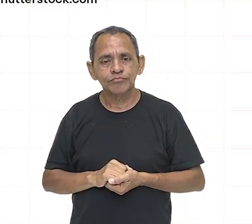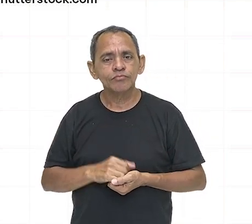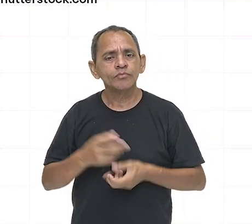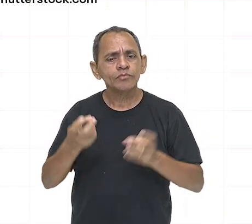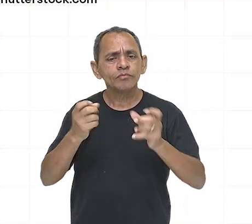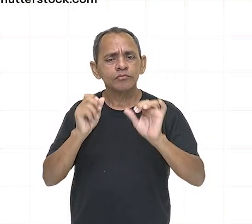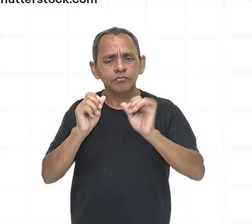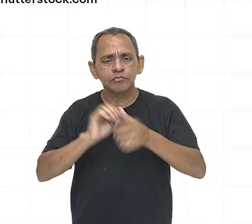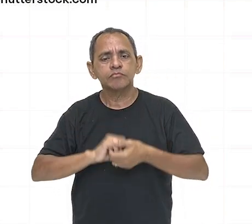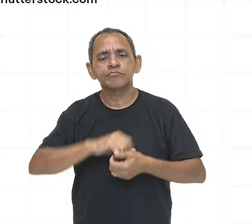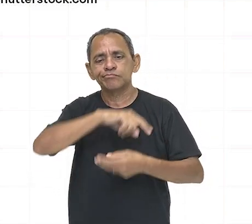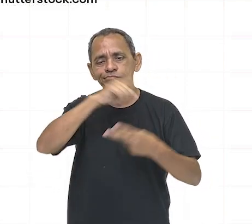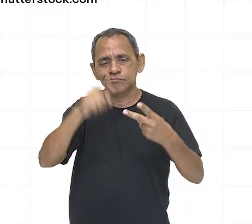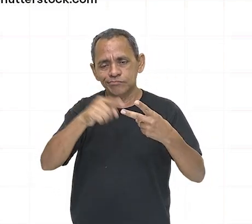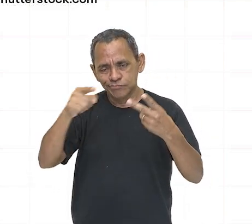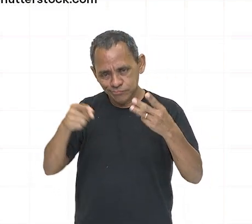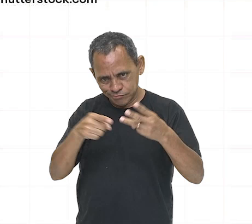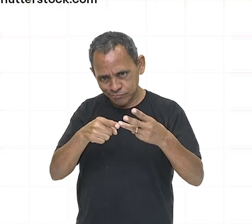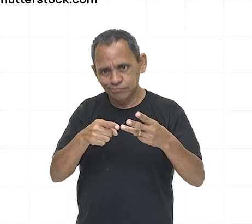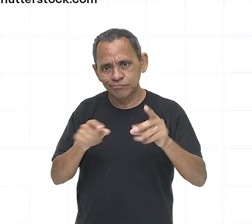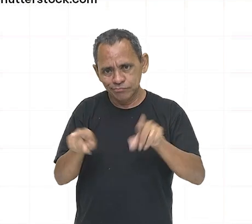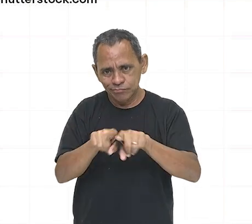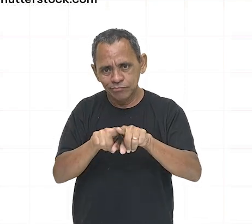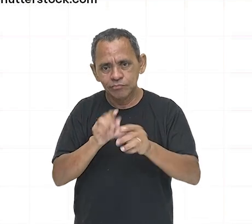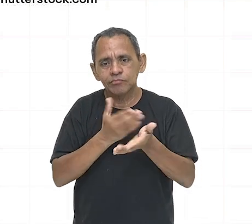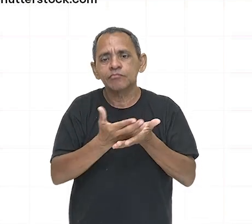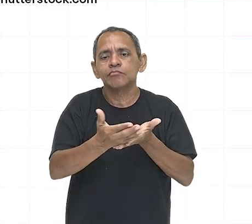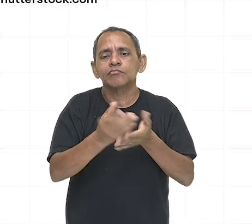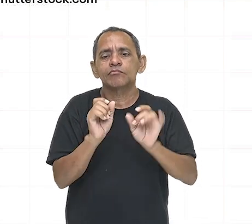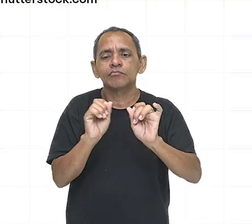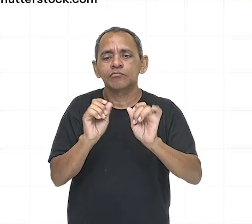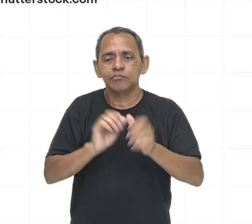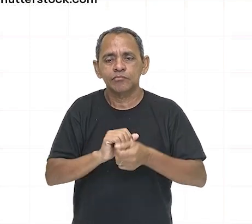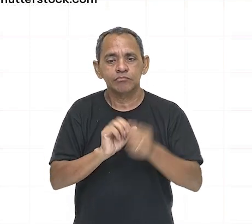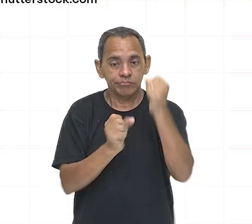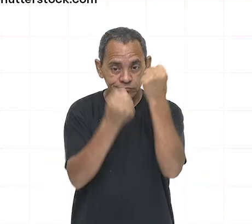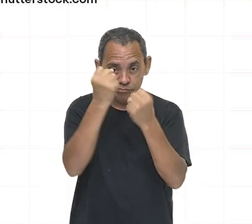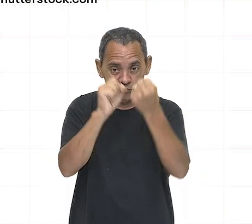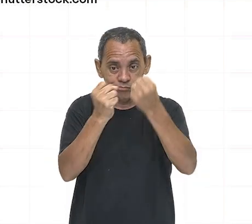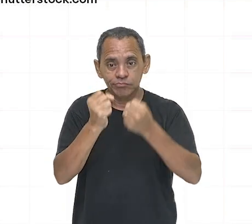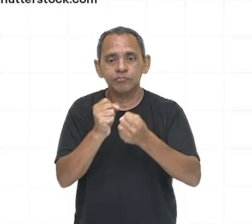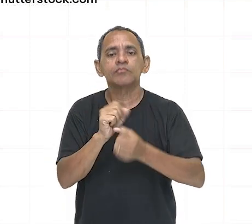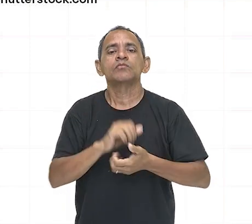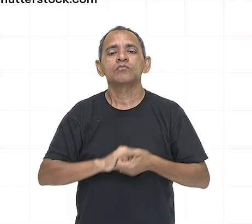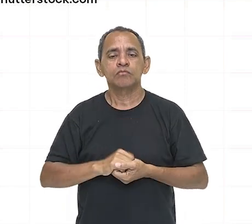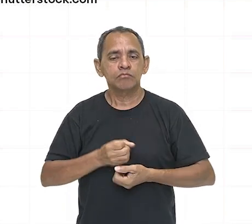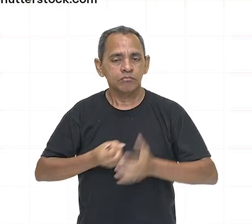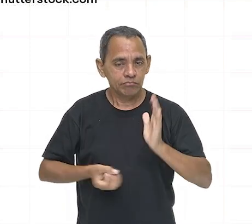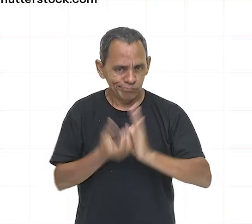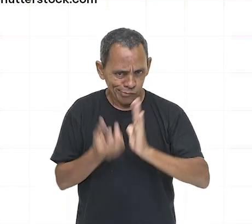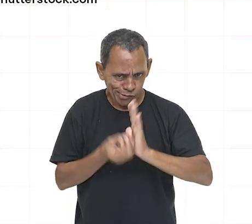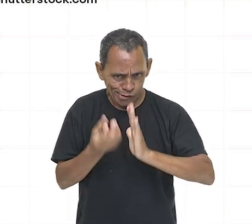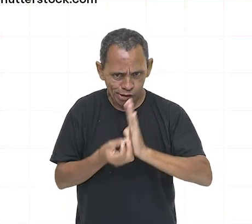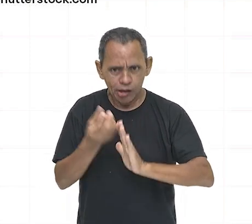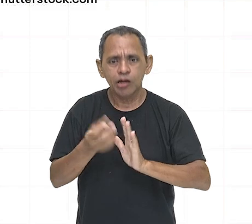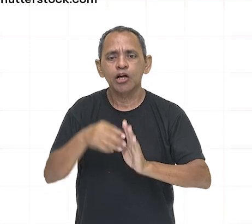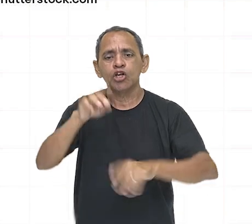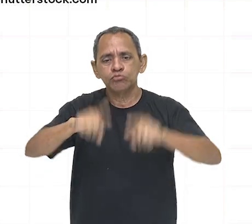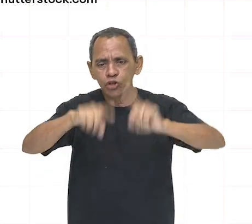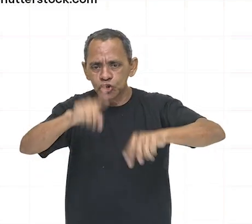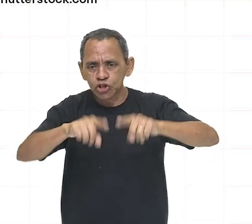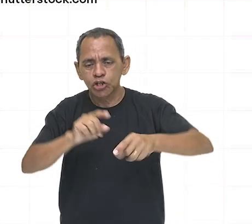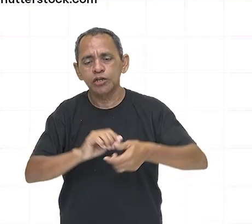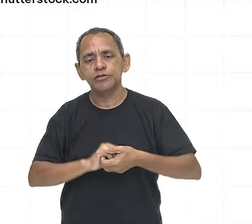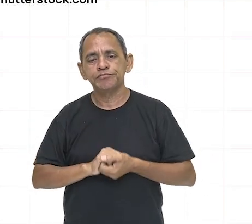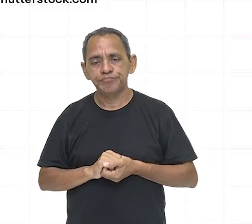setores secundários e terciários, eles iniciam lá a fábrica desses objetos, desses utensílios, lá com o setor